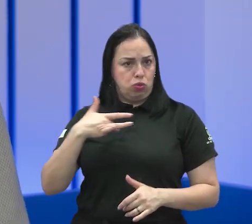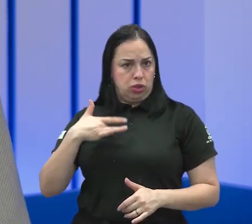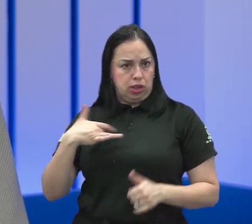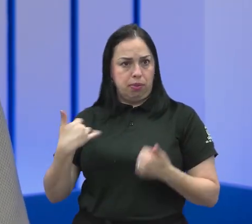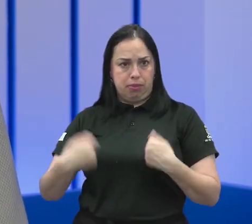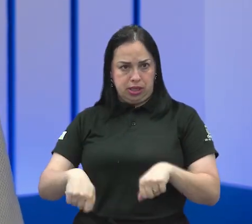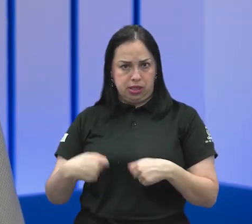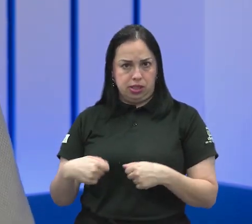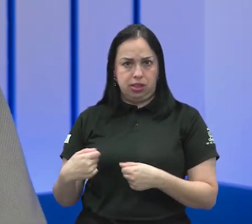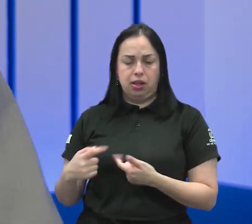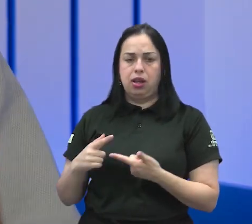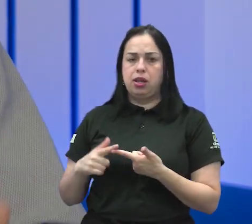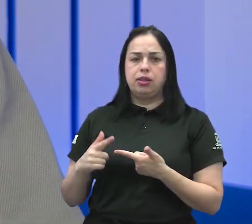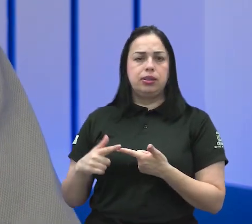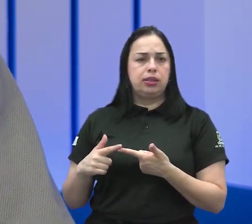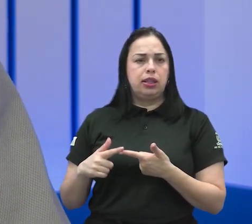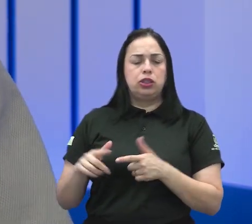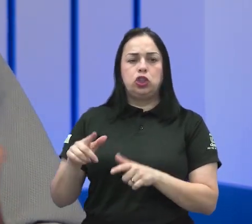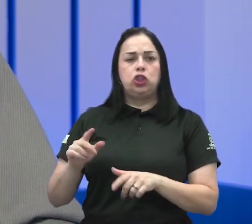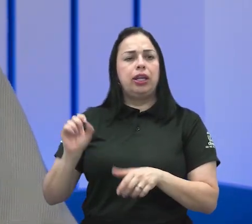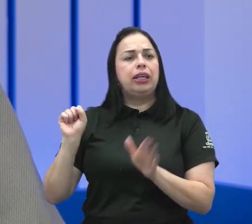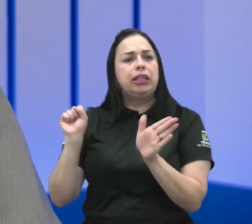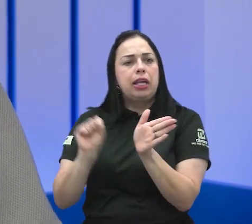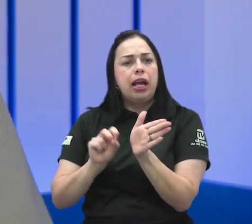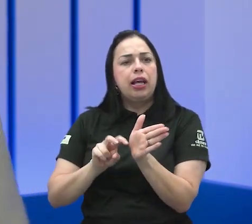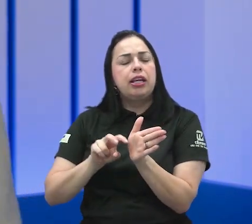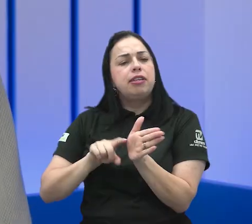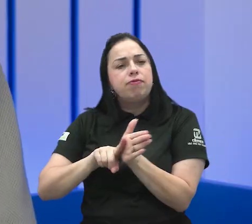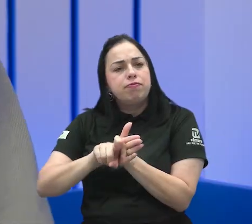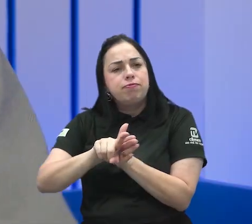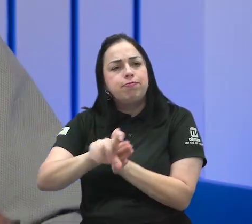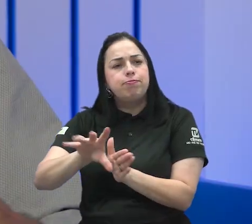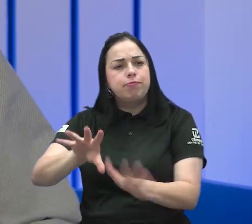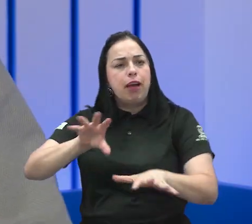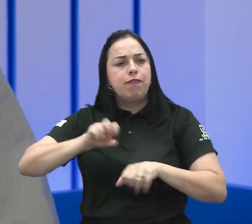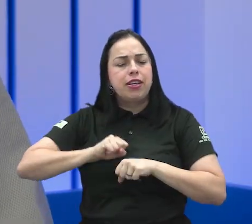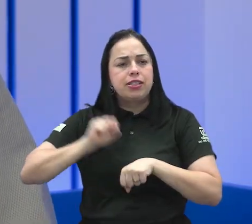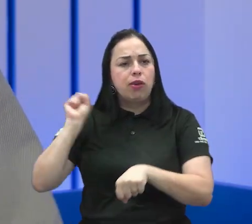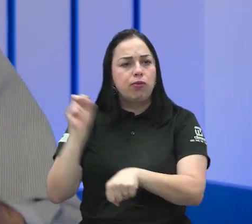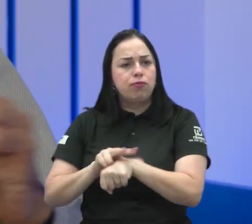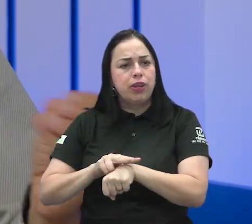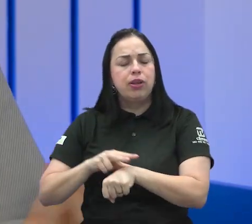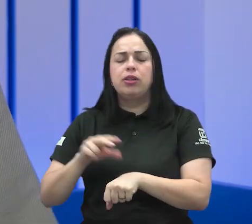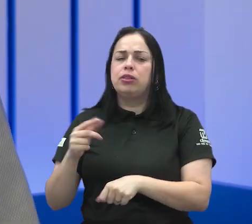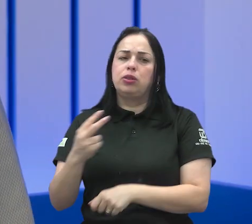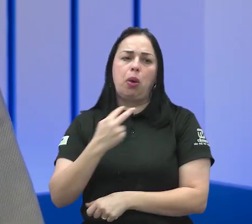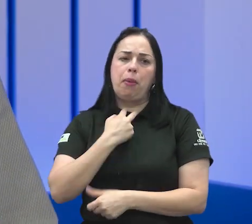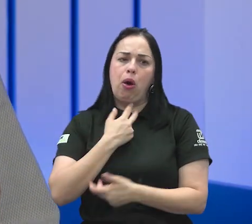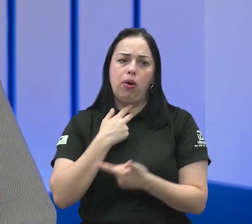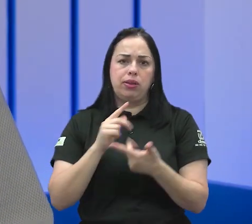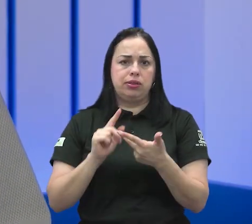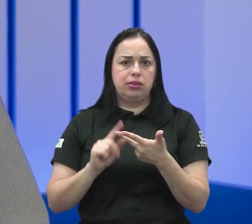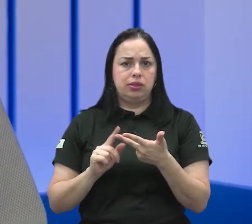condições de saúde, né? Não pode ter nenhum problema de infecção. Tem algumas situações que existe